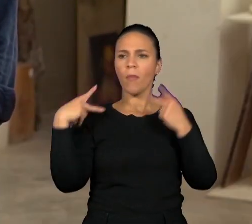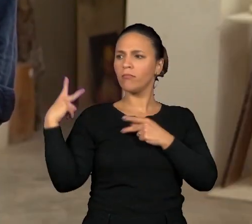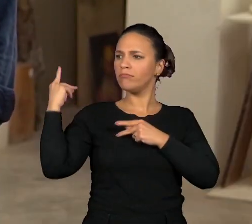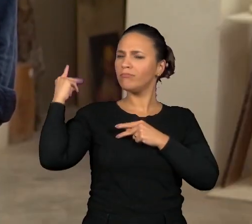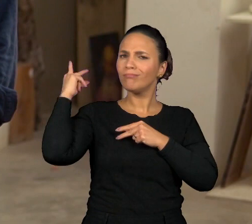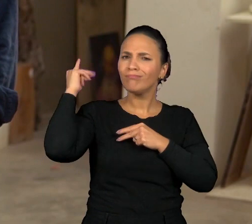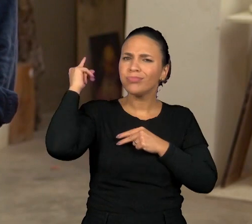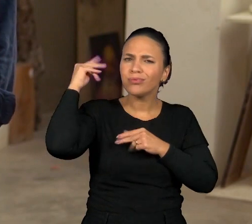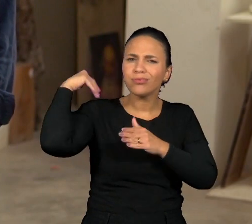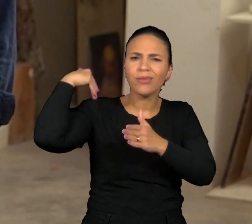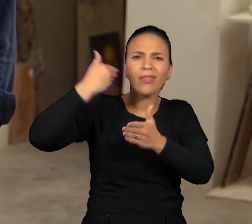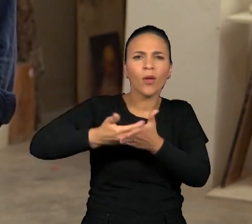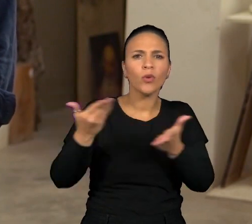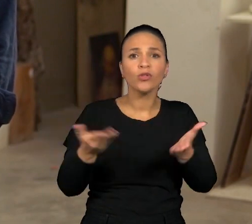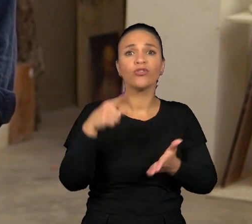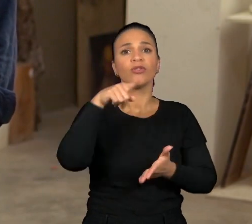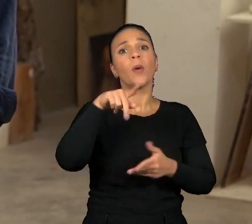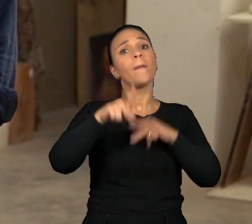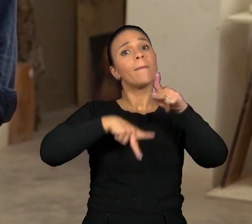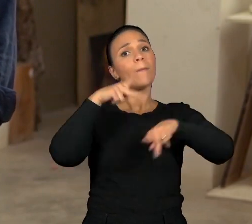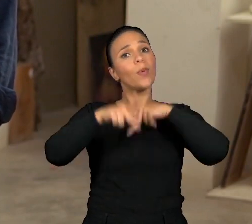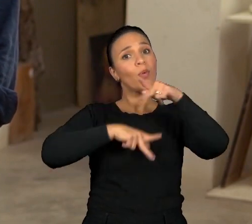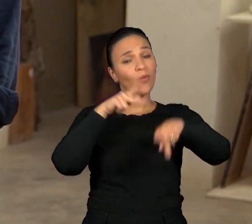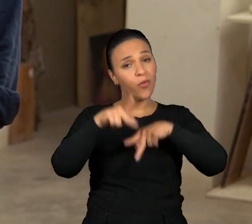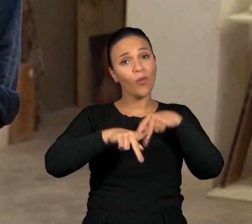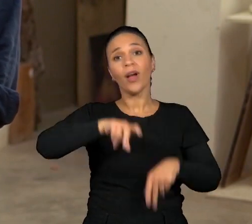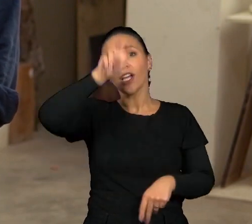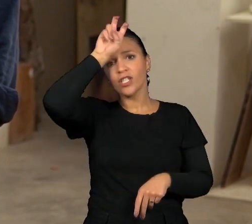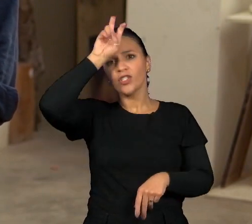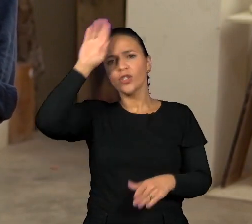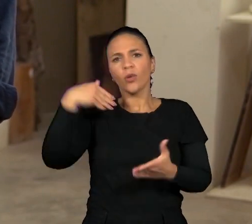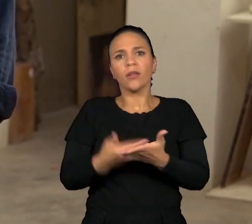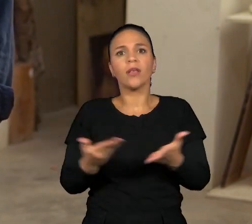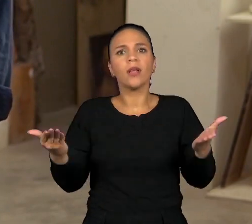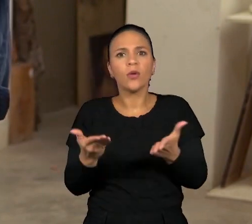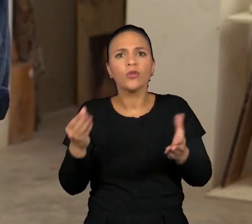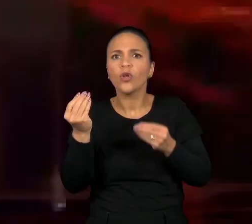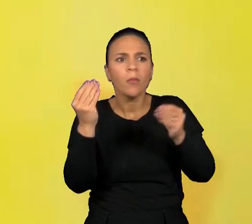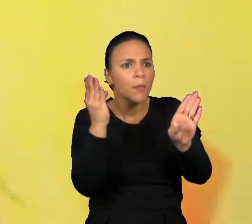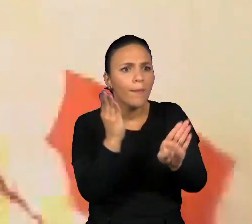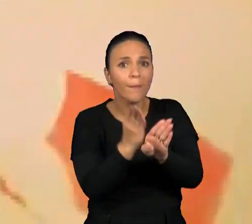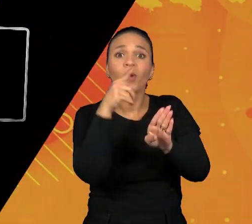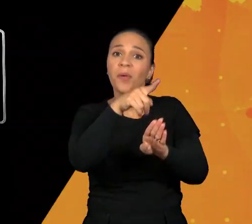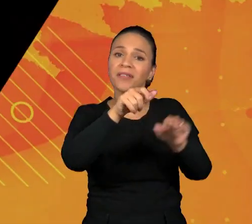antigos, né? Que a gente tem referência até os dias de hoje. Foi através da escultura que a gente descobriu.